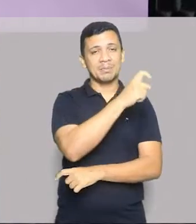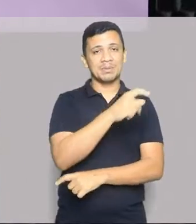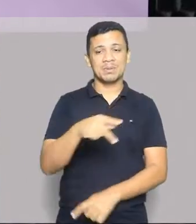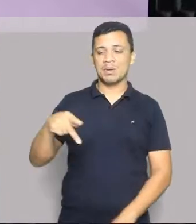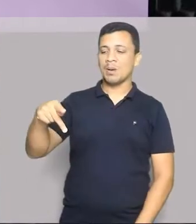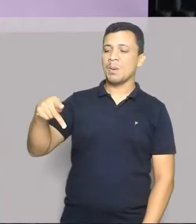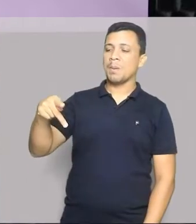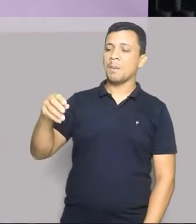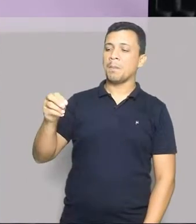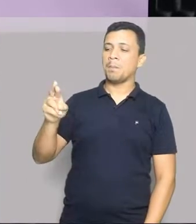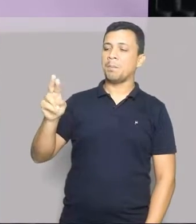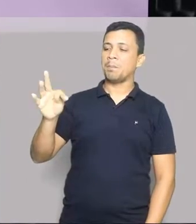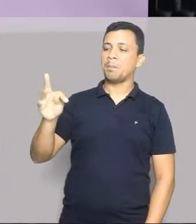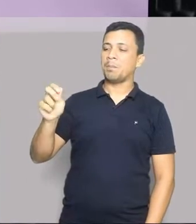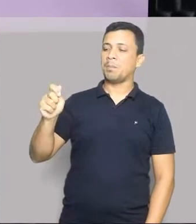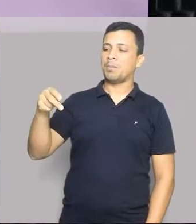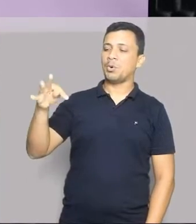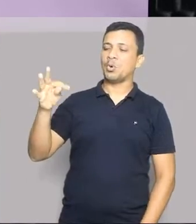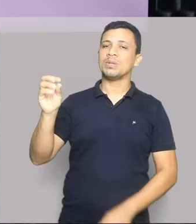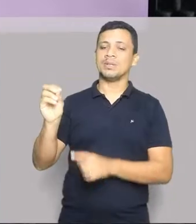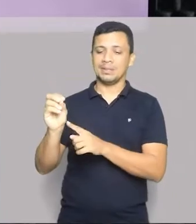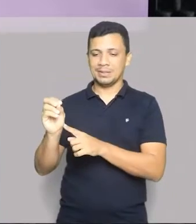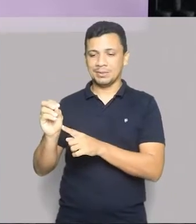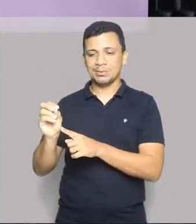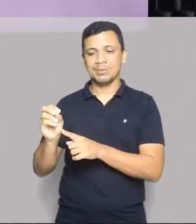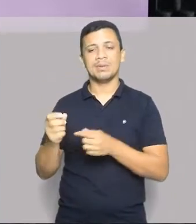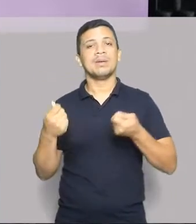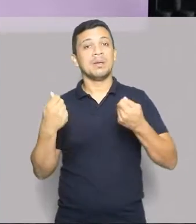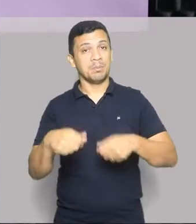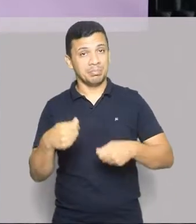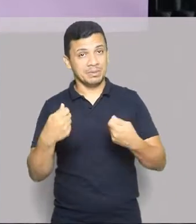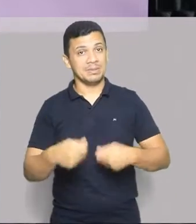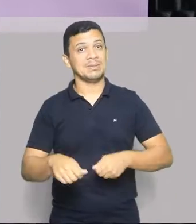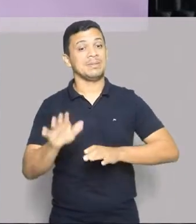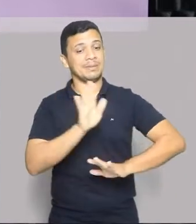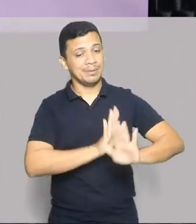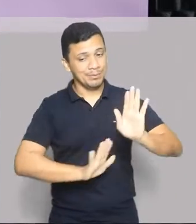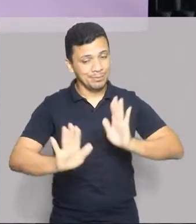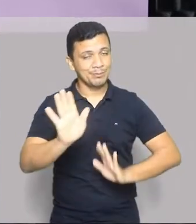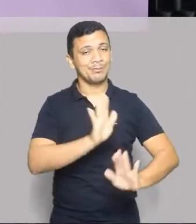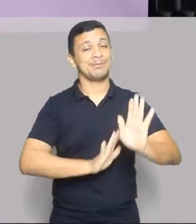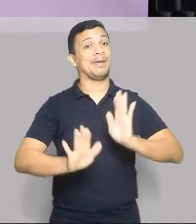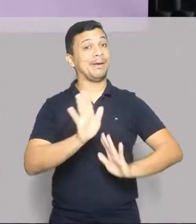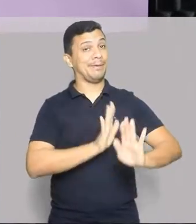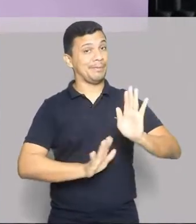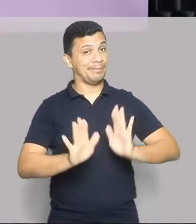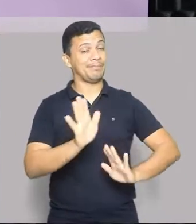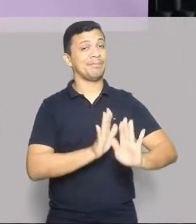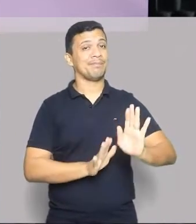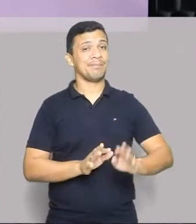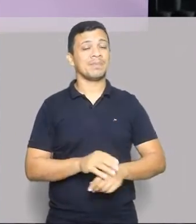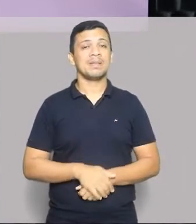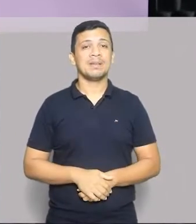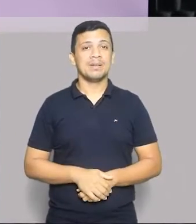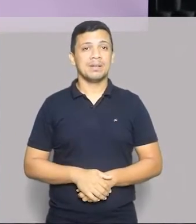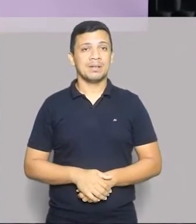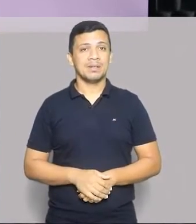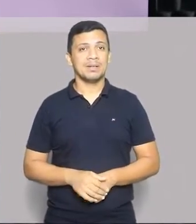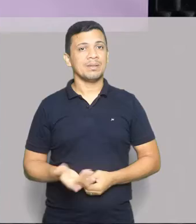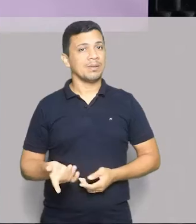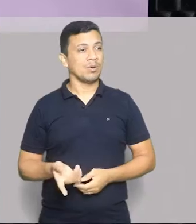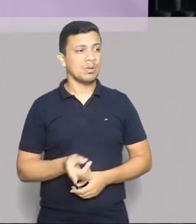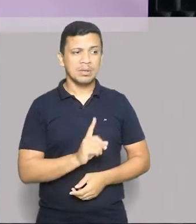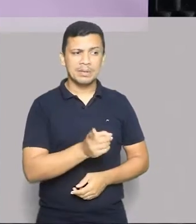né? Observem, diferente das explicativas, em que geralmente é um imperativo, né? Não